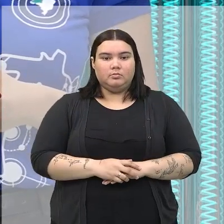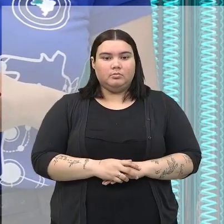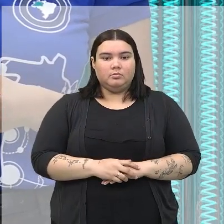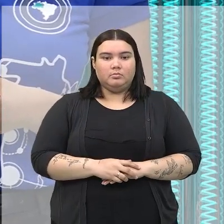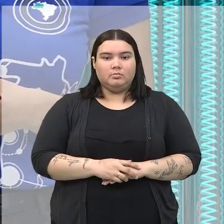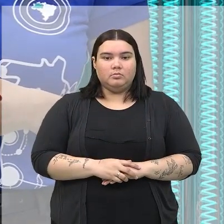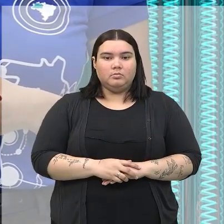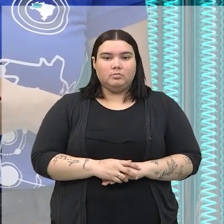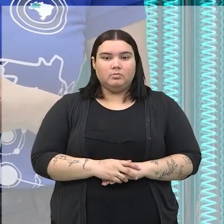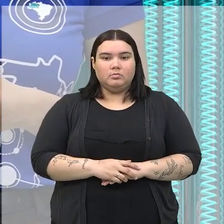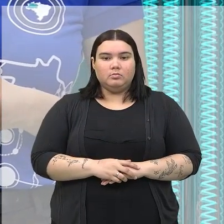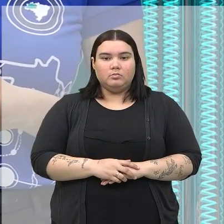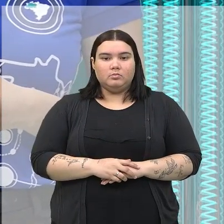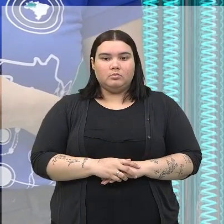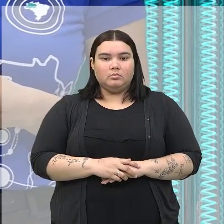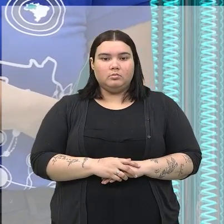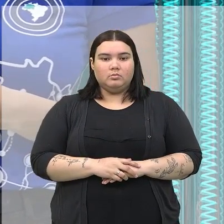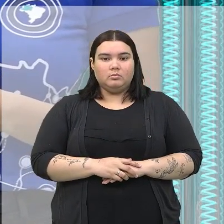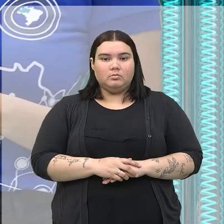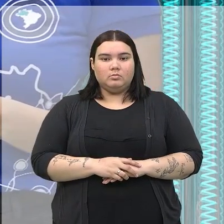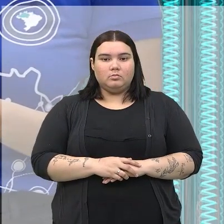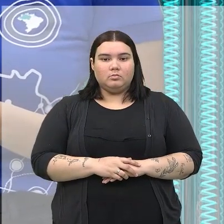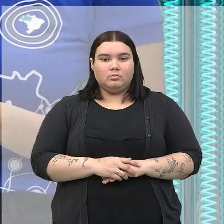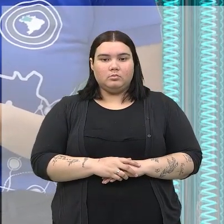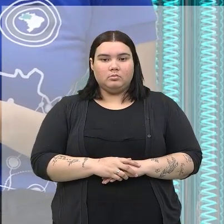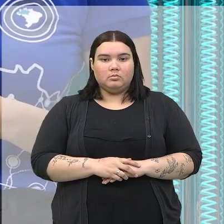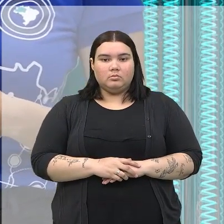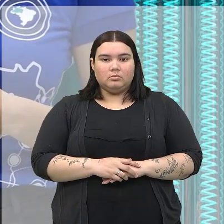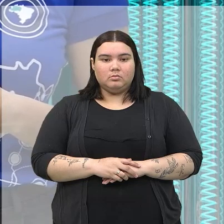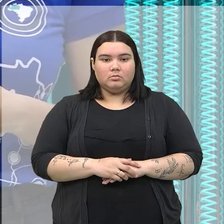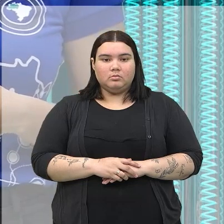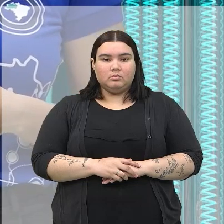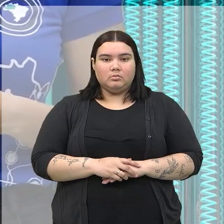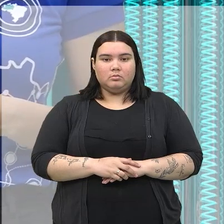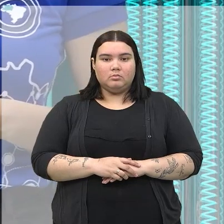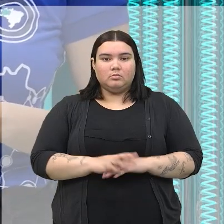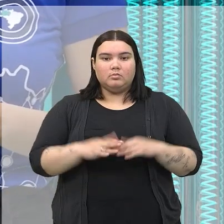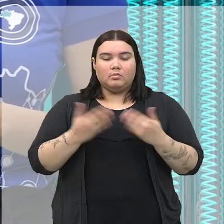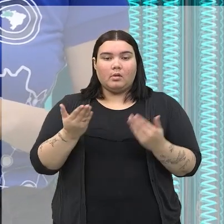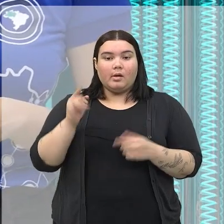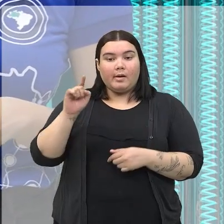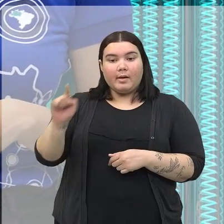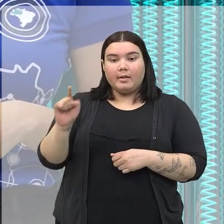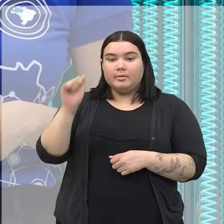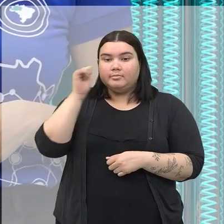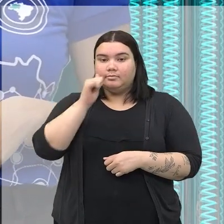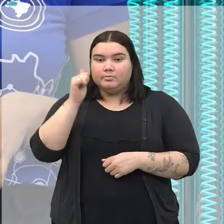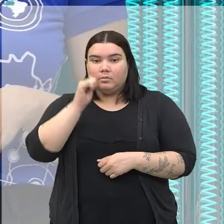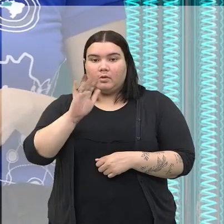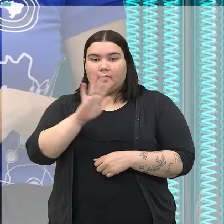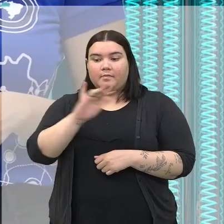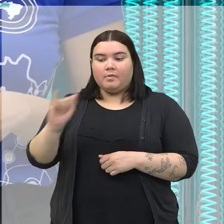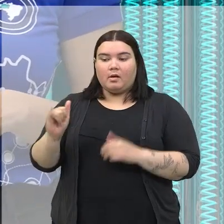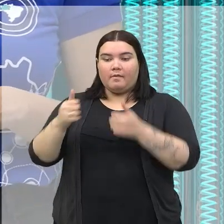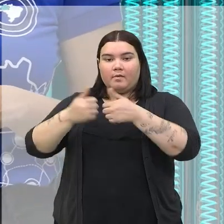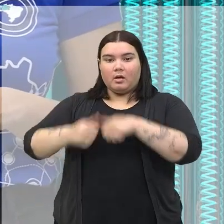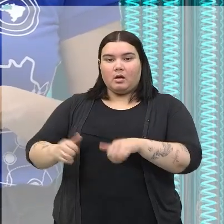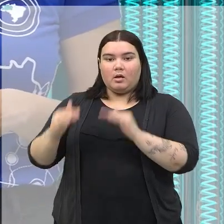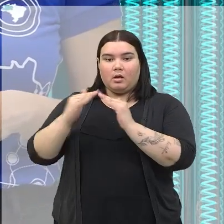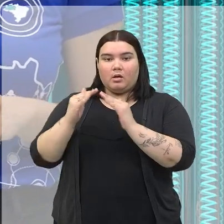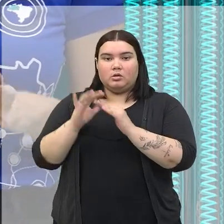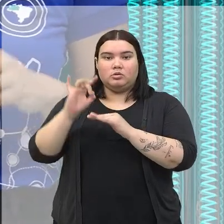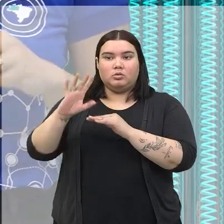month. She will only be at home next month. Ela vai estar em casa somente no mês